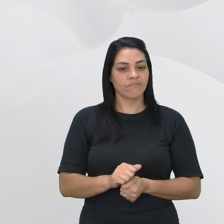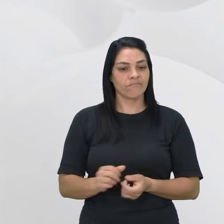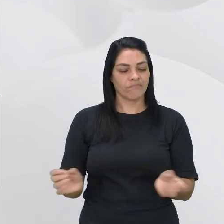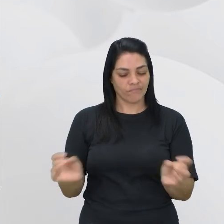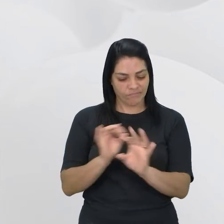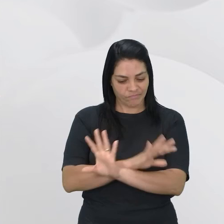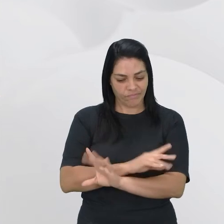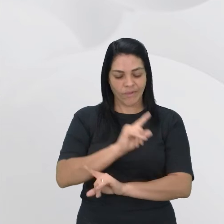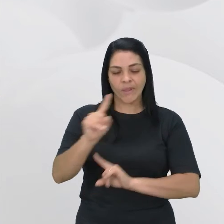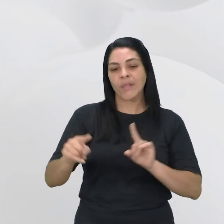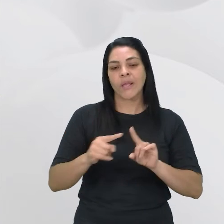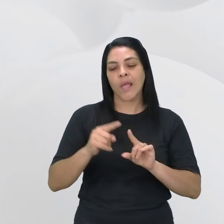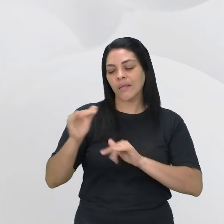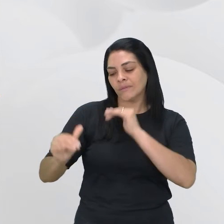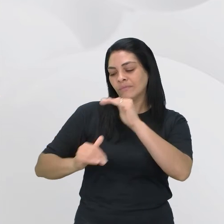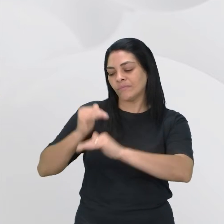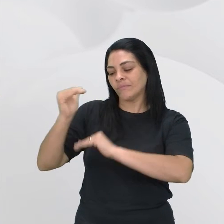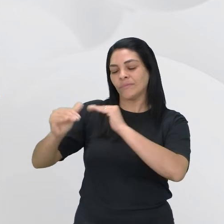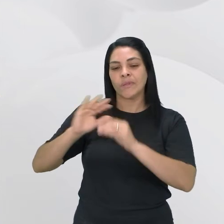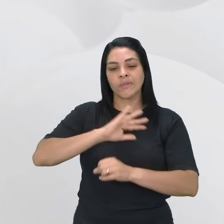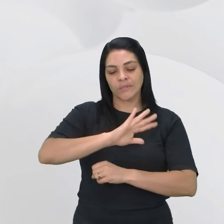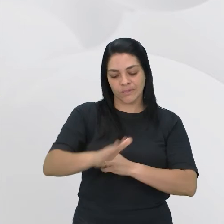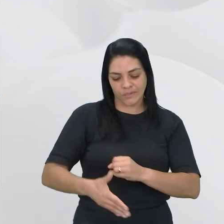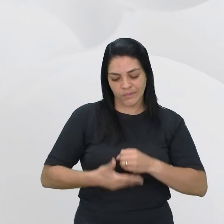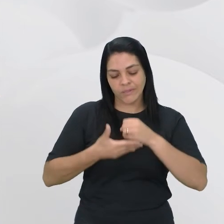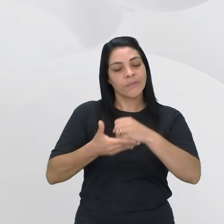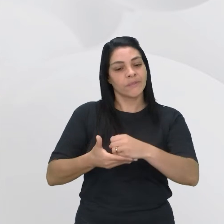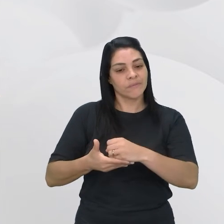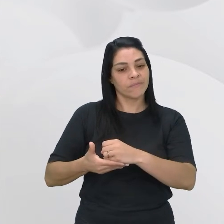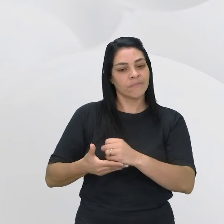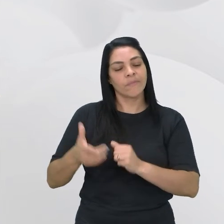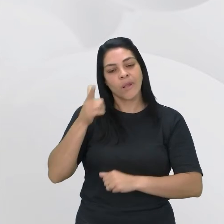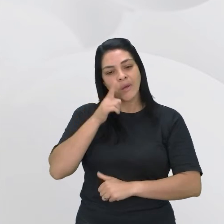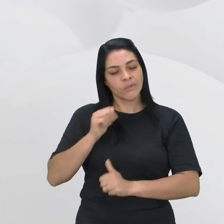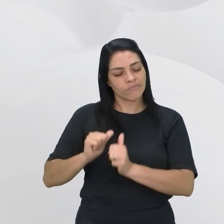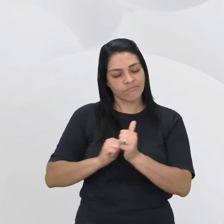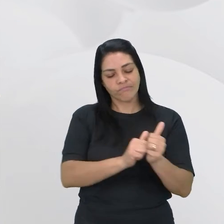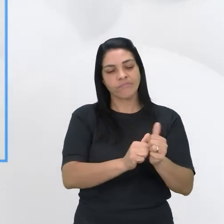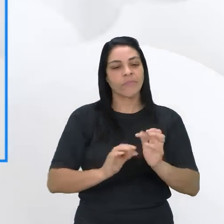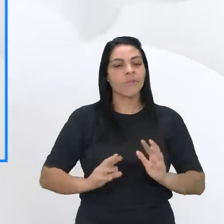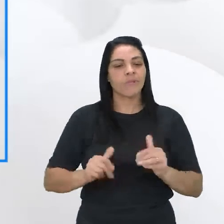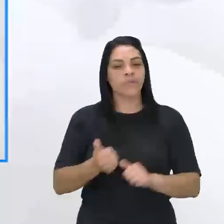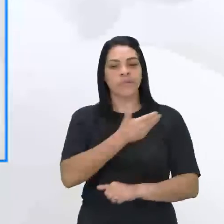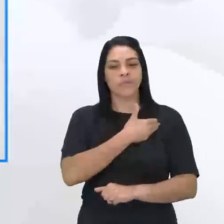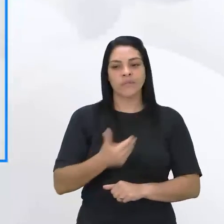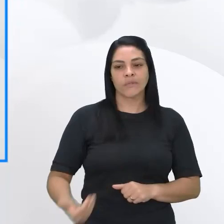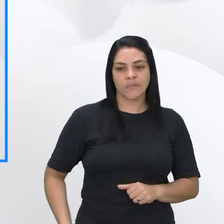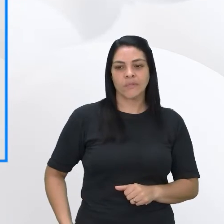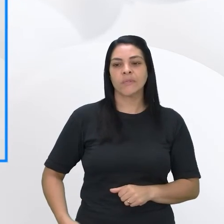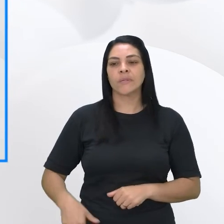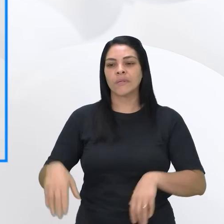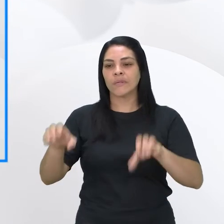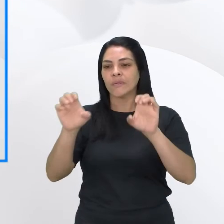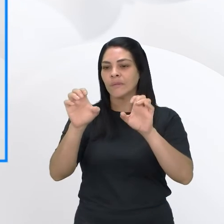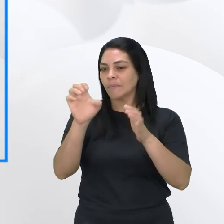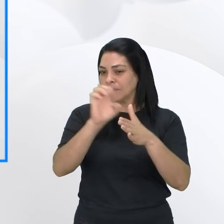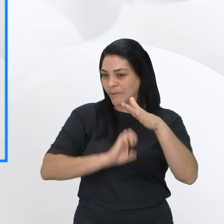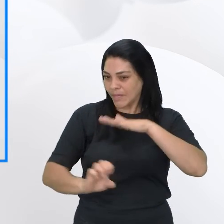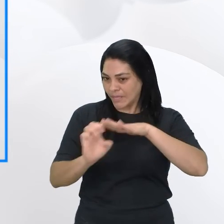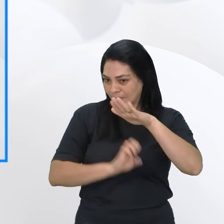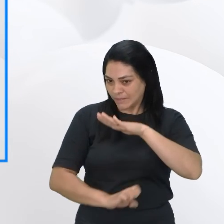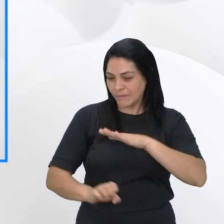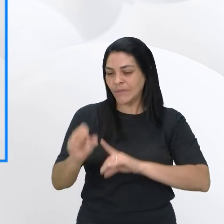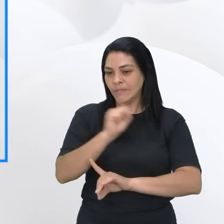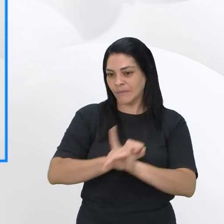esses objetivos do desenvolvimento sustentável para serem perseguidos tanto pelos governos, quanto pelas empresas, quanto pela sociedade